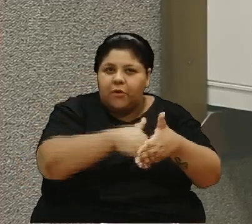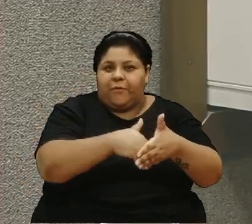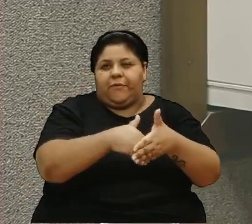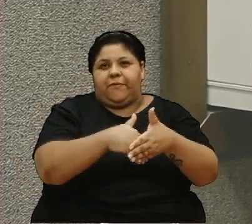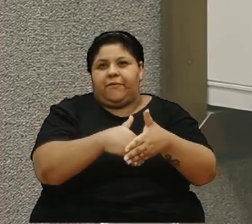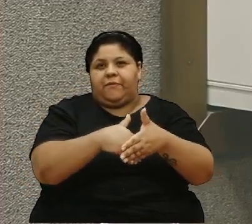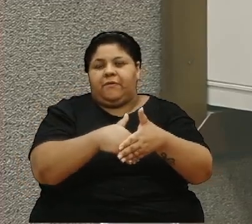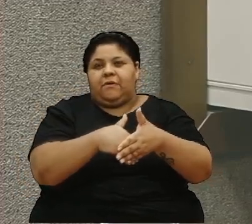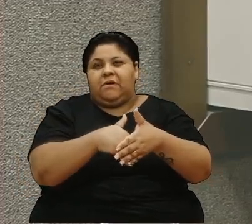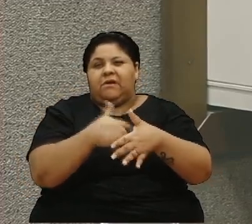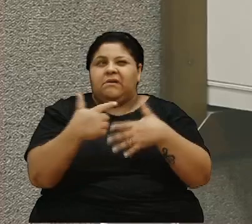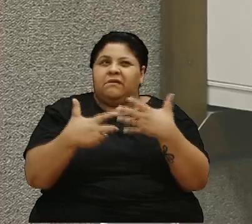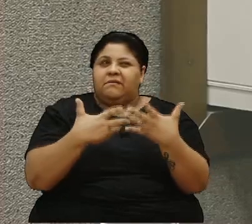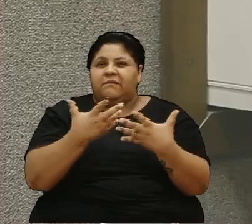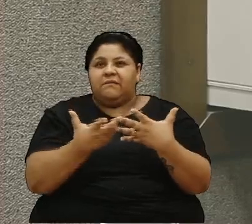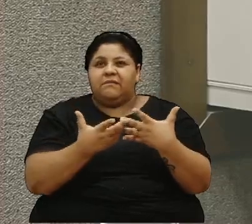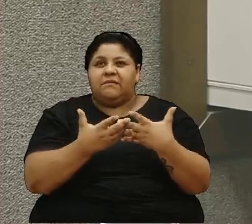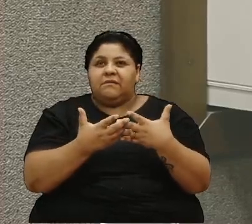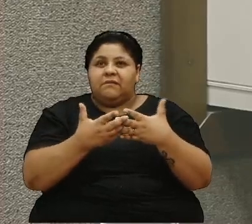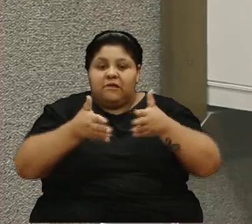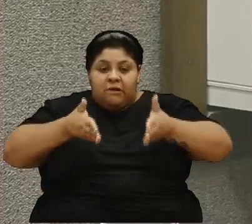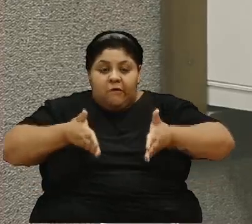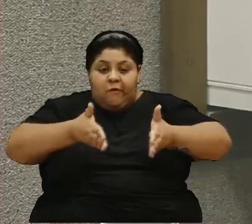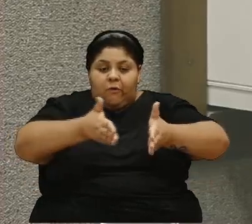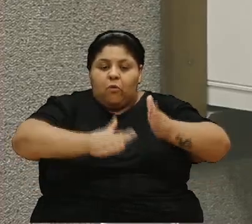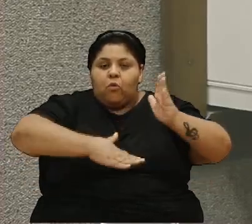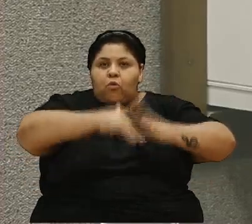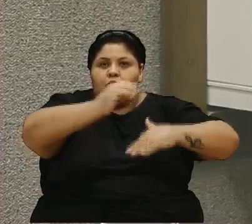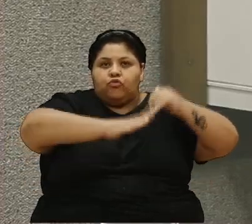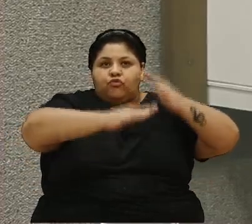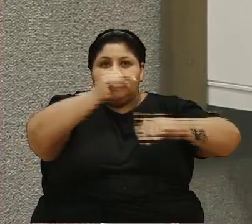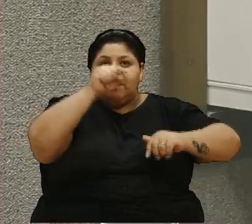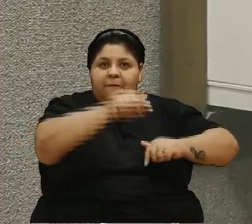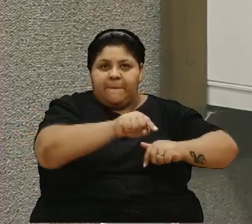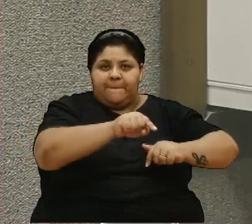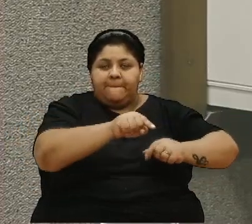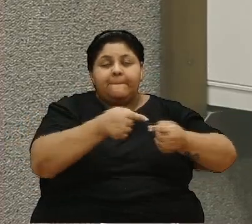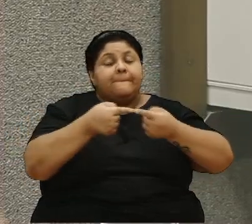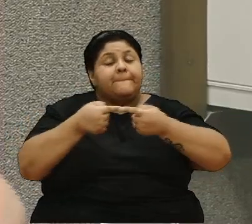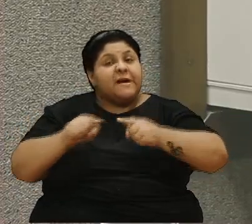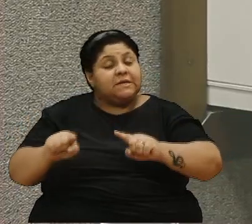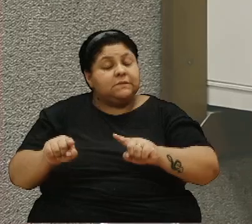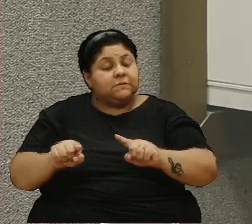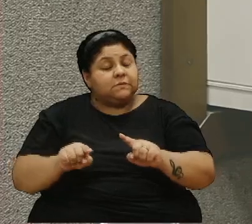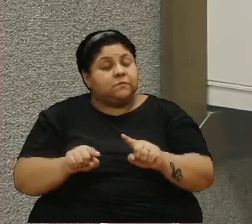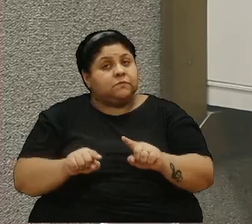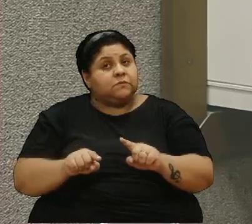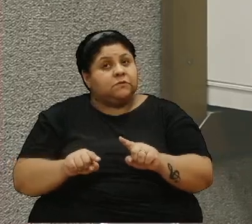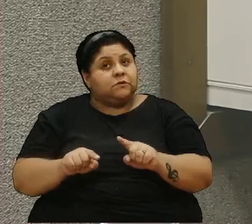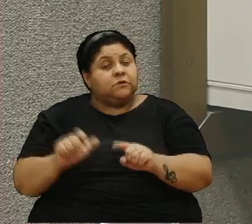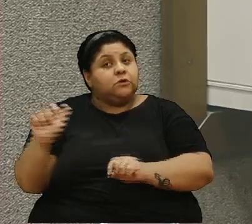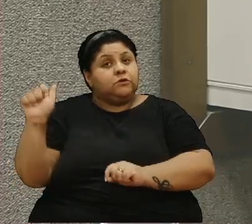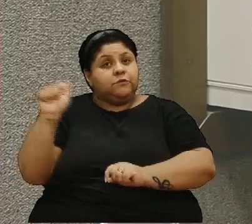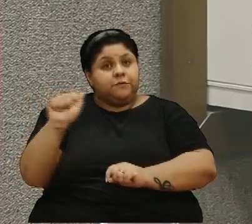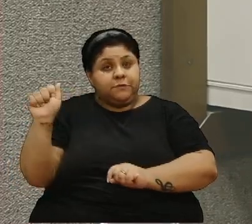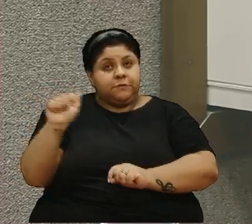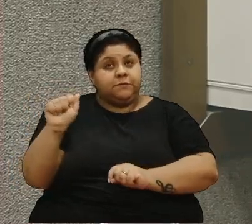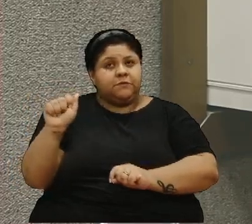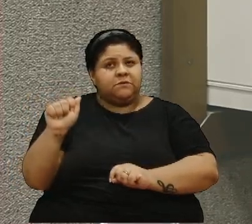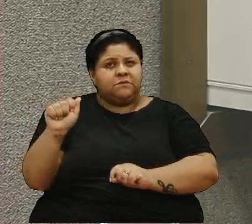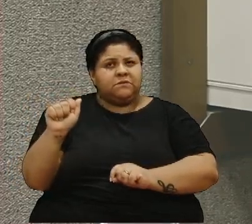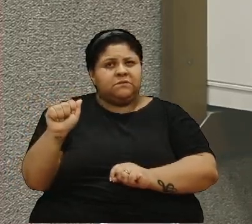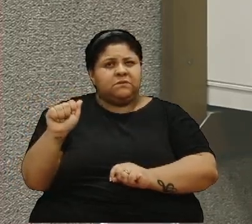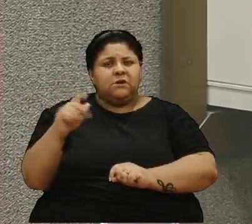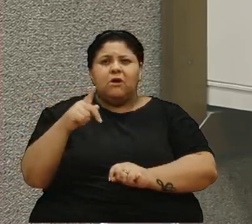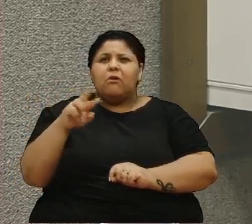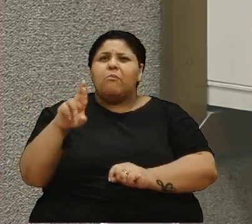que provavelmente a pista seria construída lá. Mas a Associação Promotor,